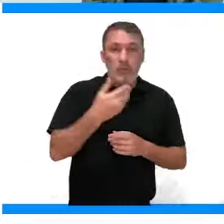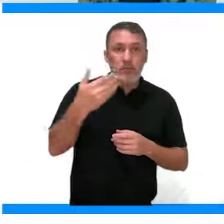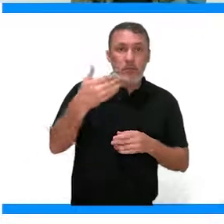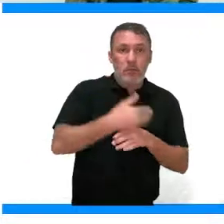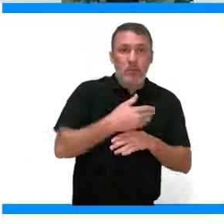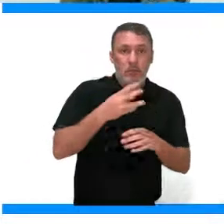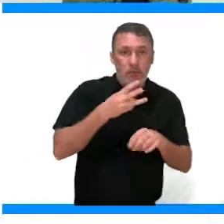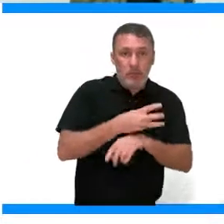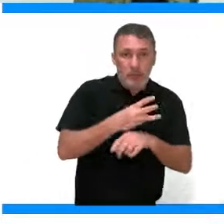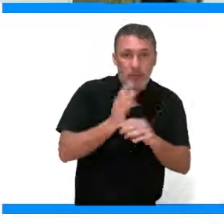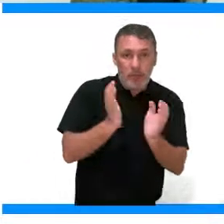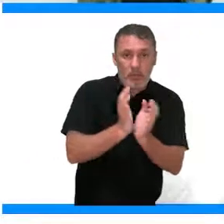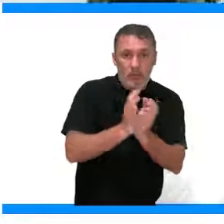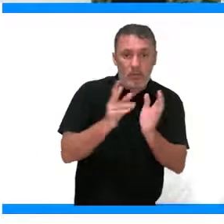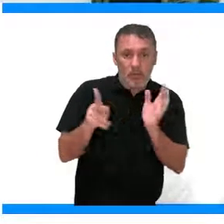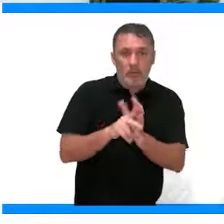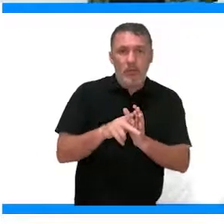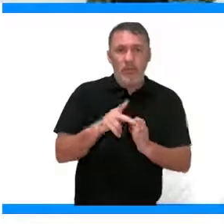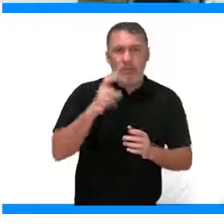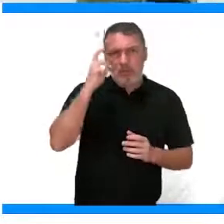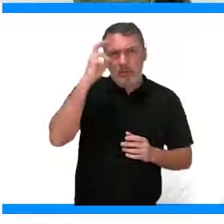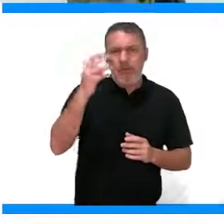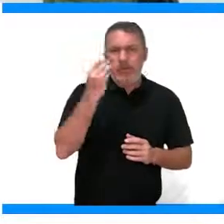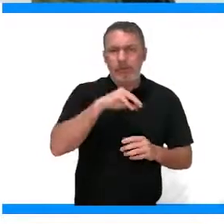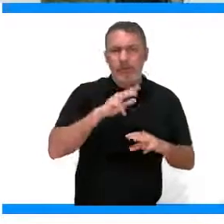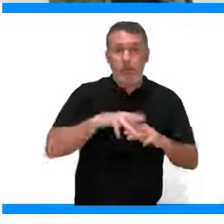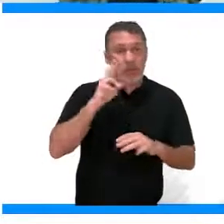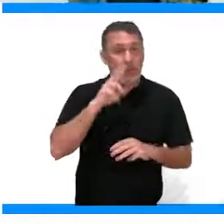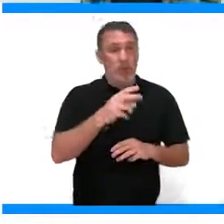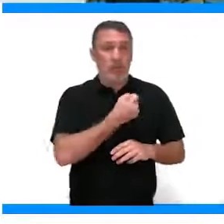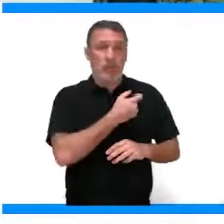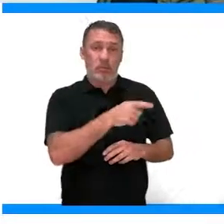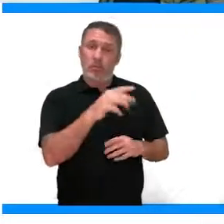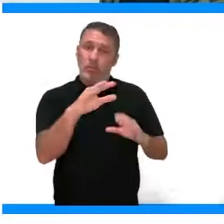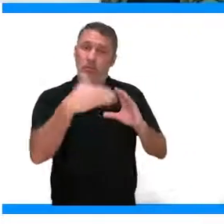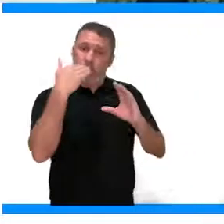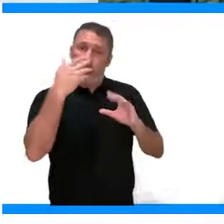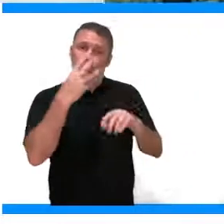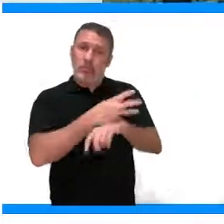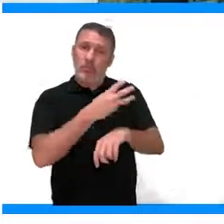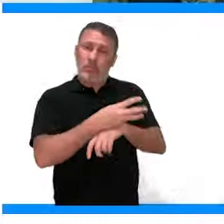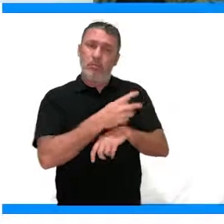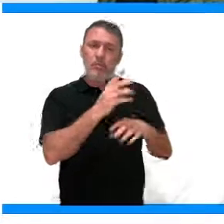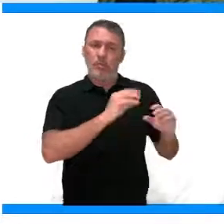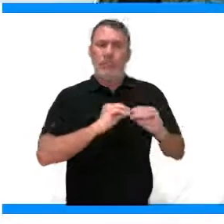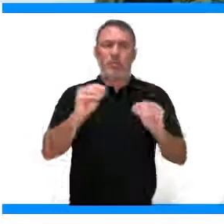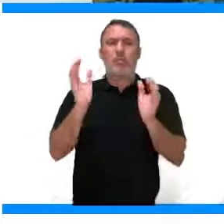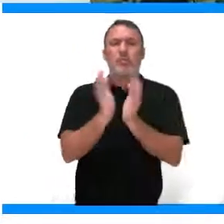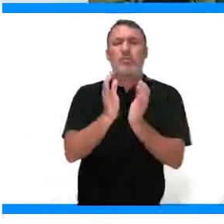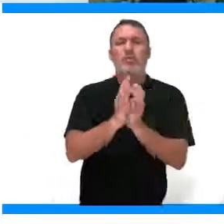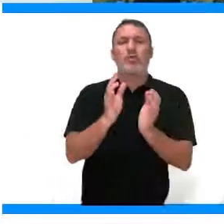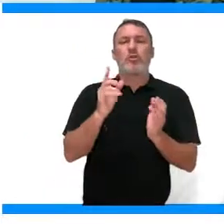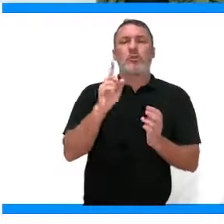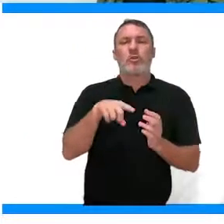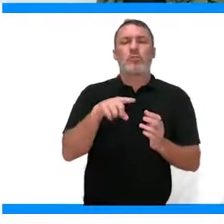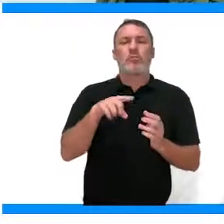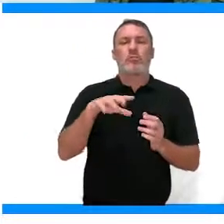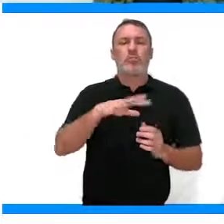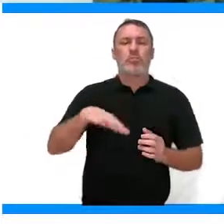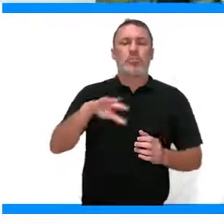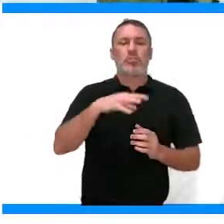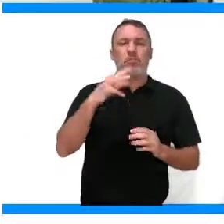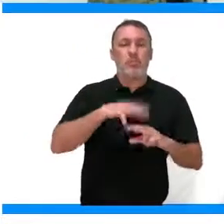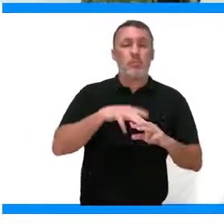nosso grupo de WhatsApp, do grupo de WhatsApp do Hacker da Matemática? Nosso telefone está aí. Manda um zap e eu coloco você lá no time Hacker, Hacker da